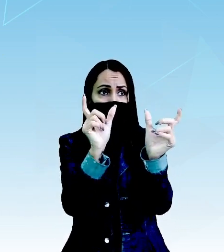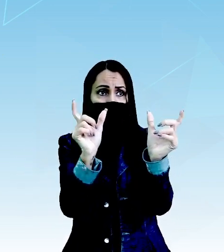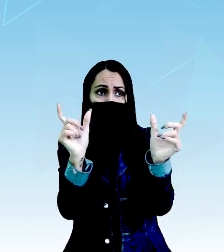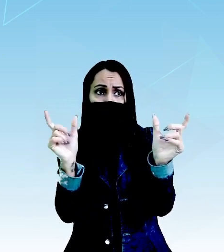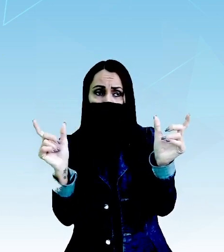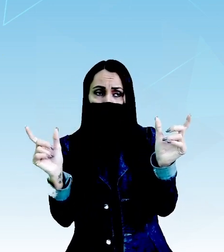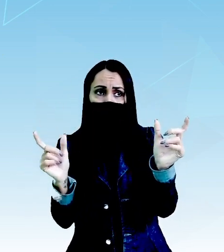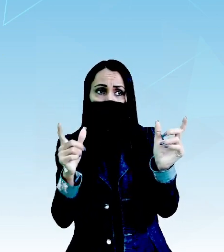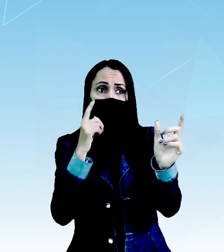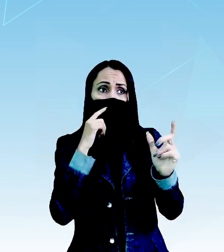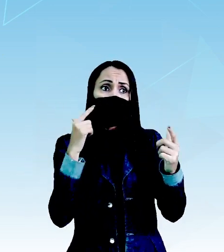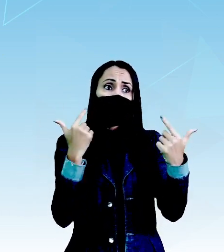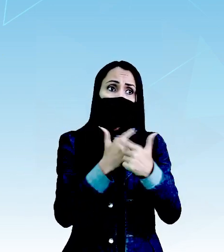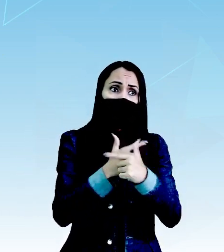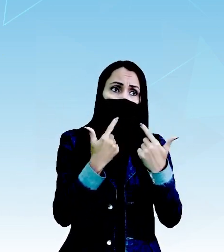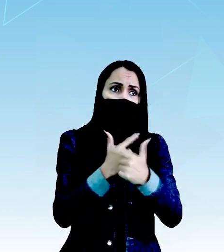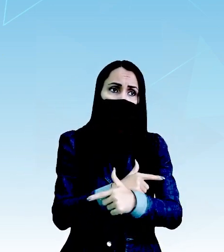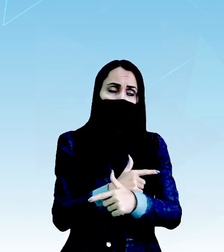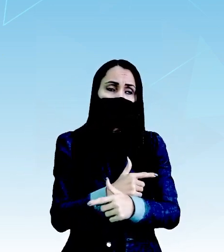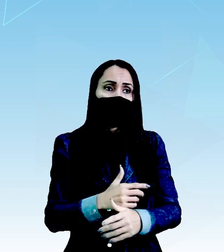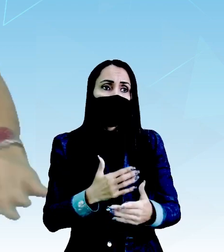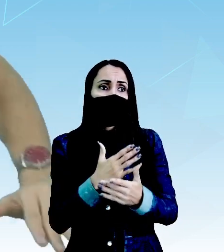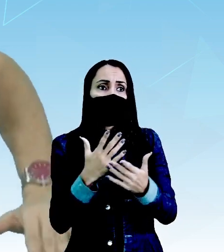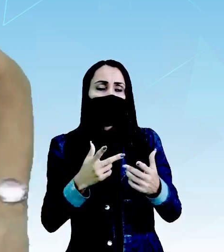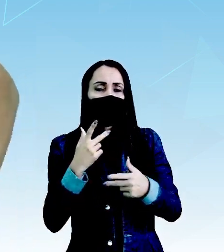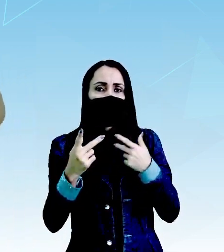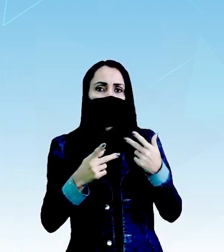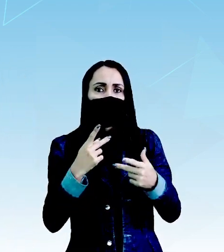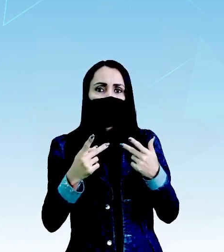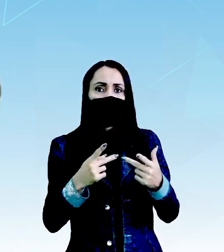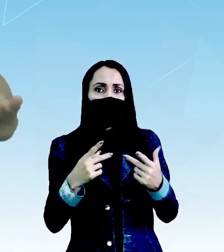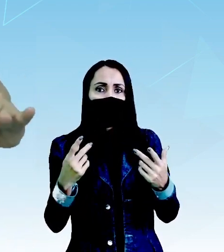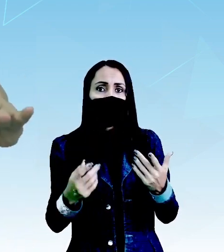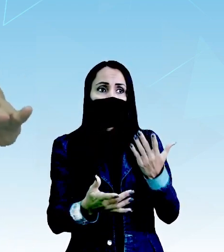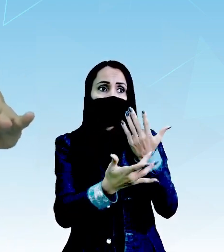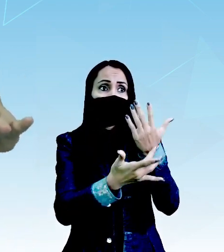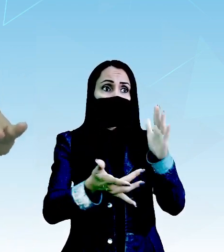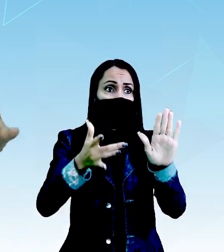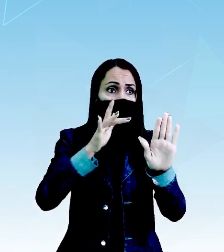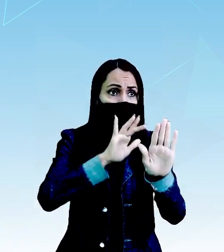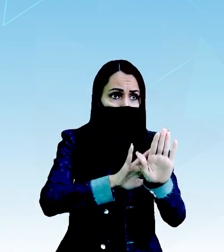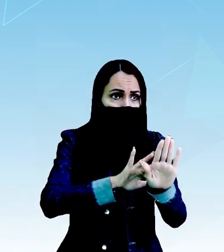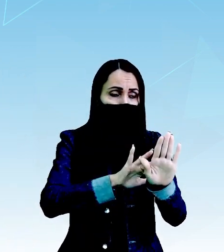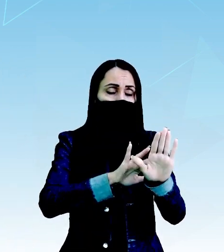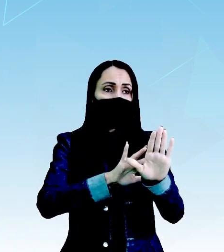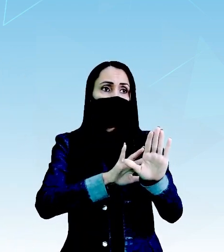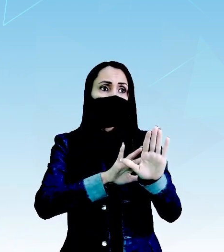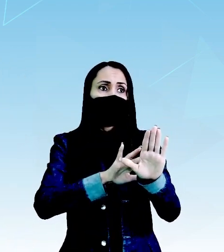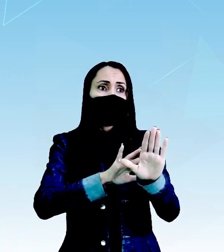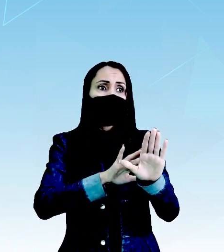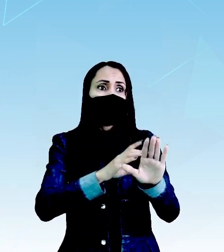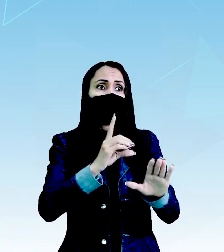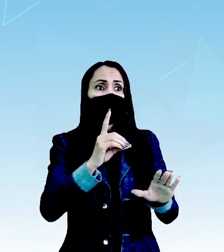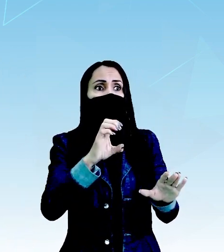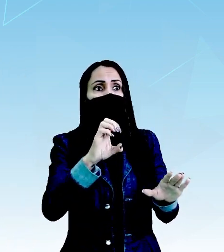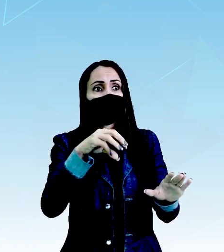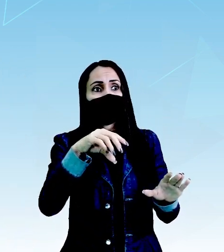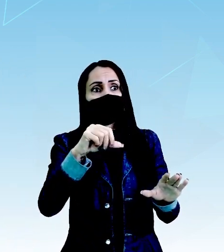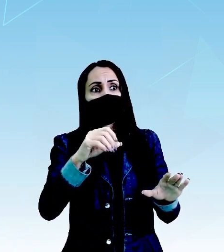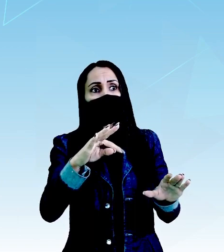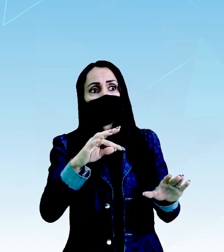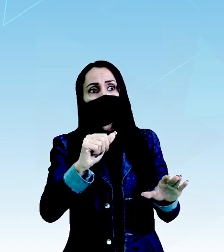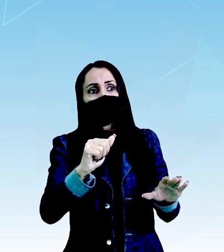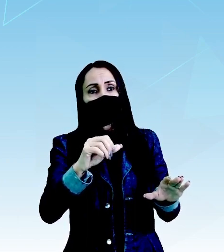provocar o riso. Já quando a gente fala do mundo denotativo, certo? Denotativo, sem o interesse